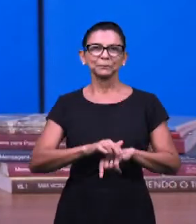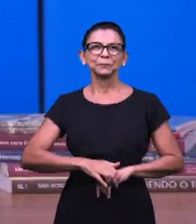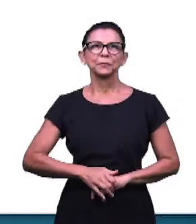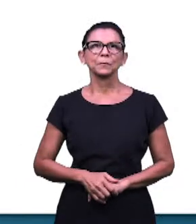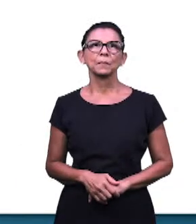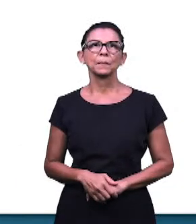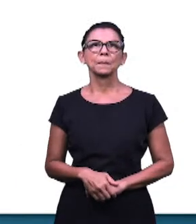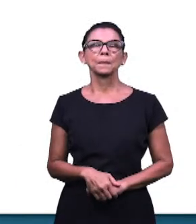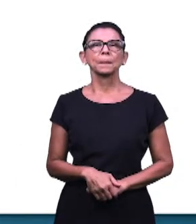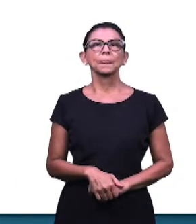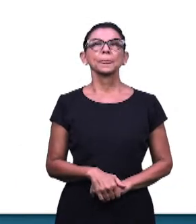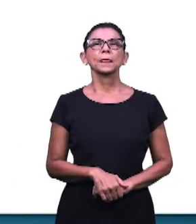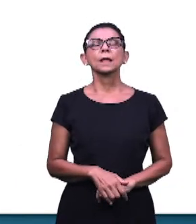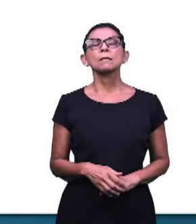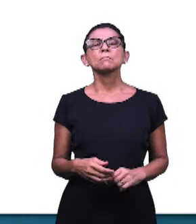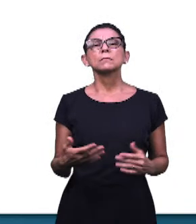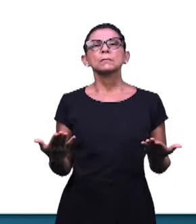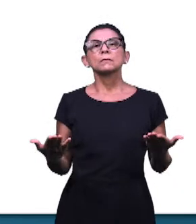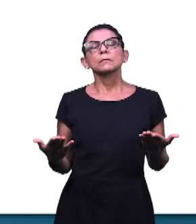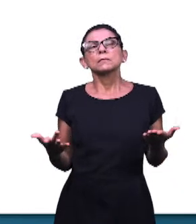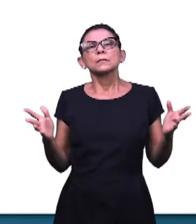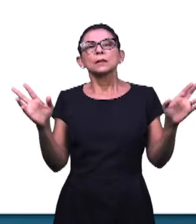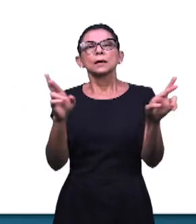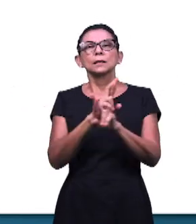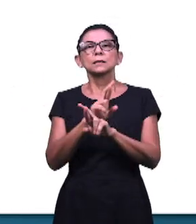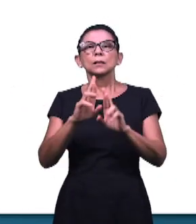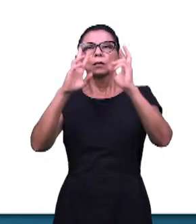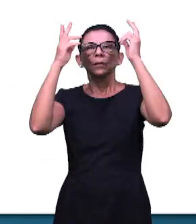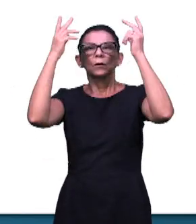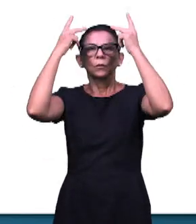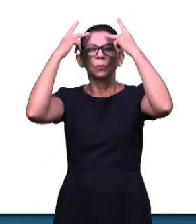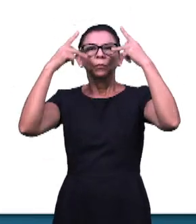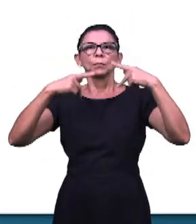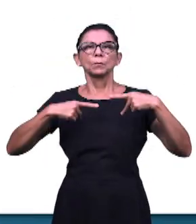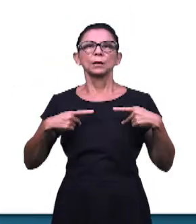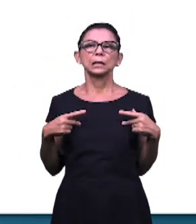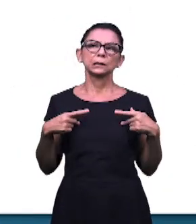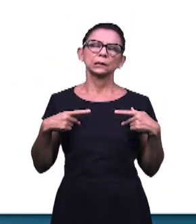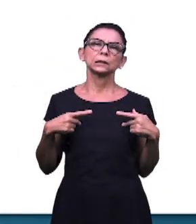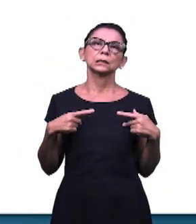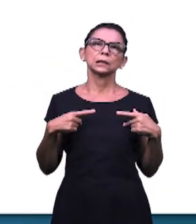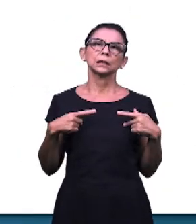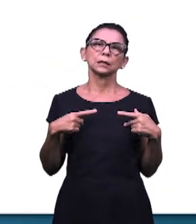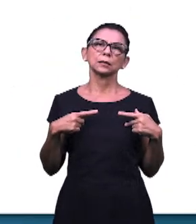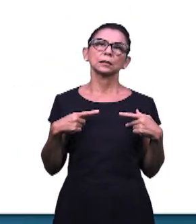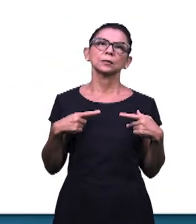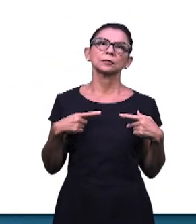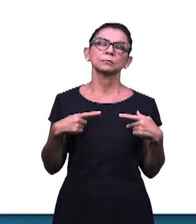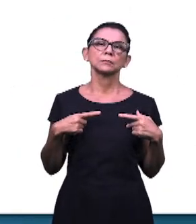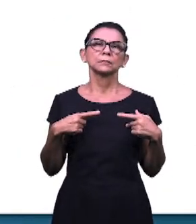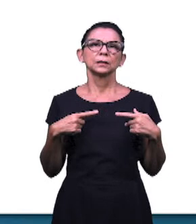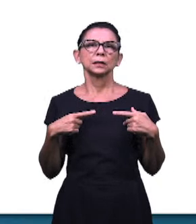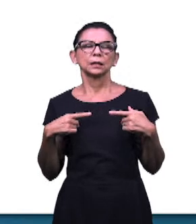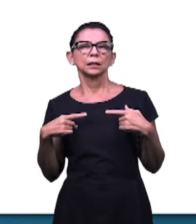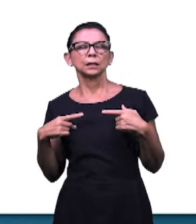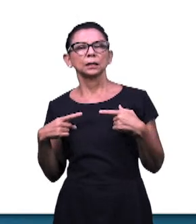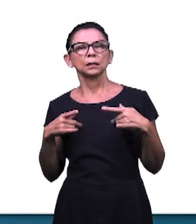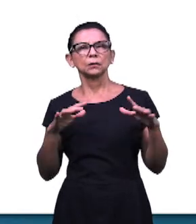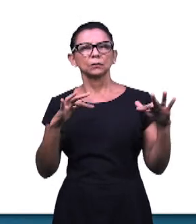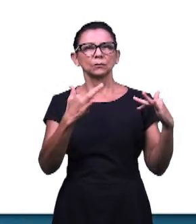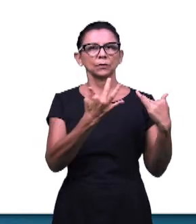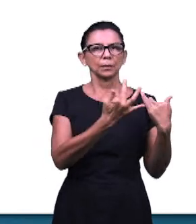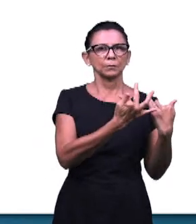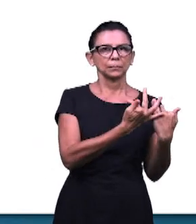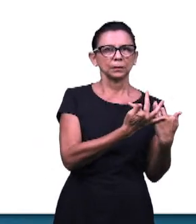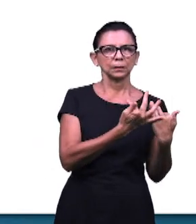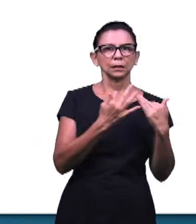assim: qual a relação humana mencionada com os familiares e discípulos, né?